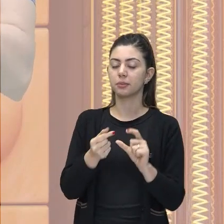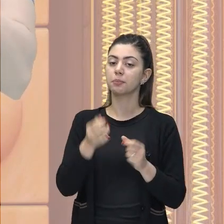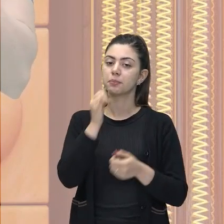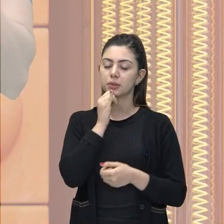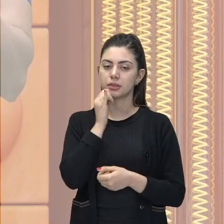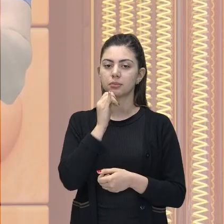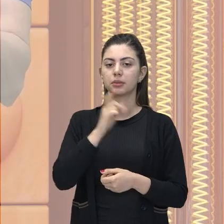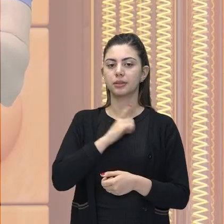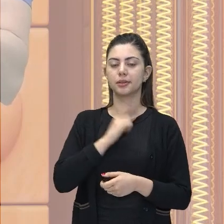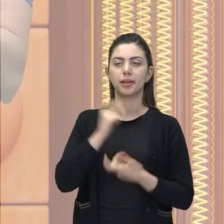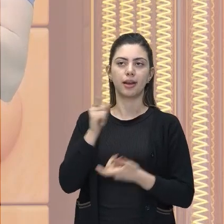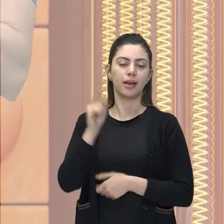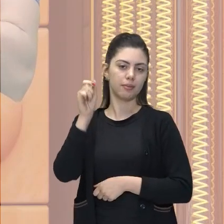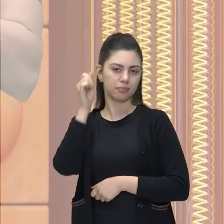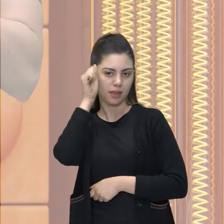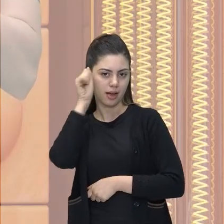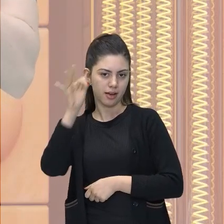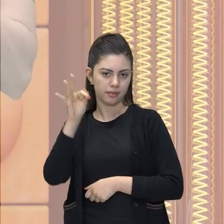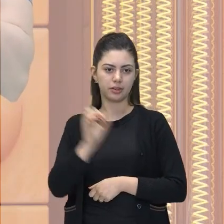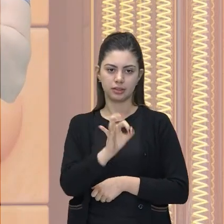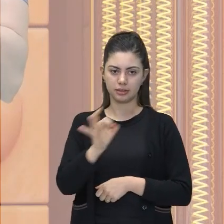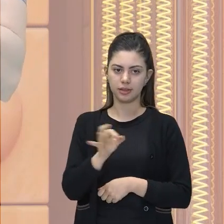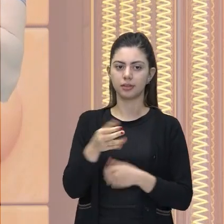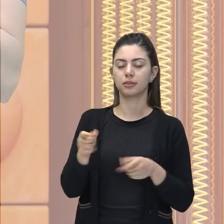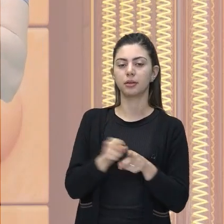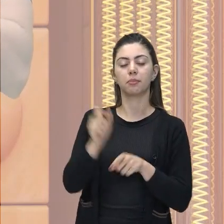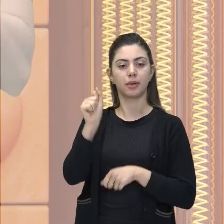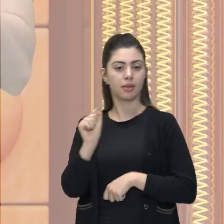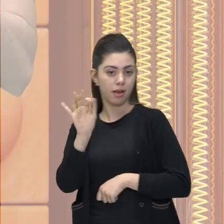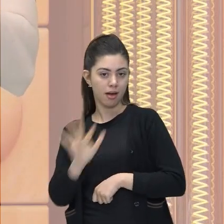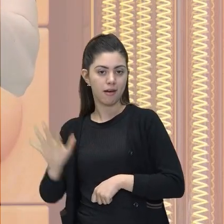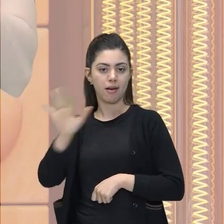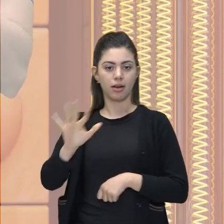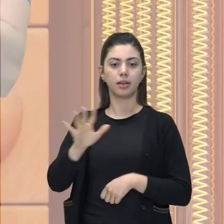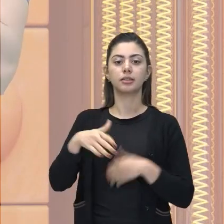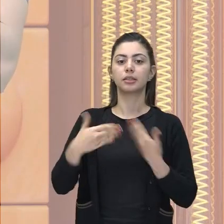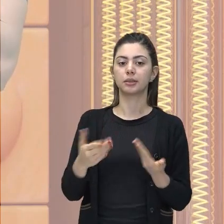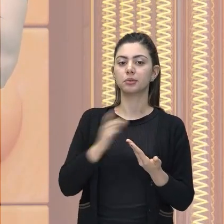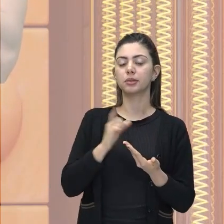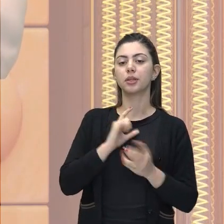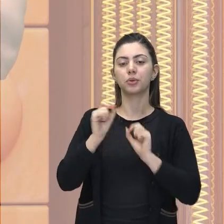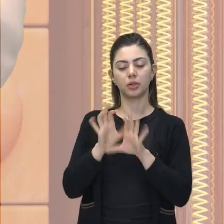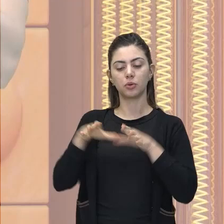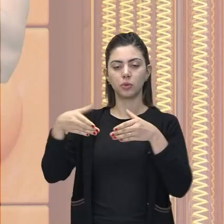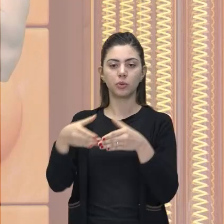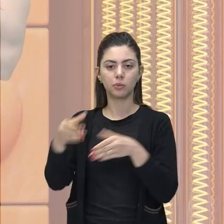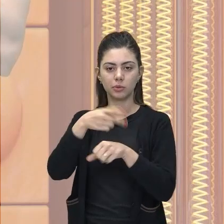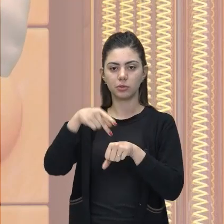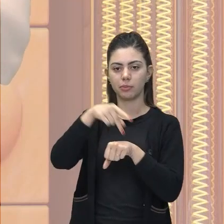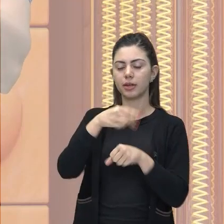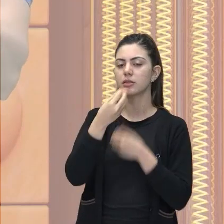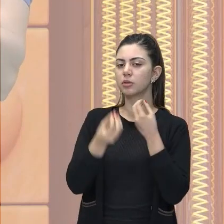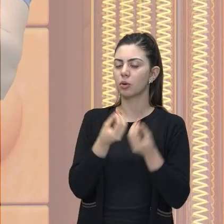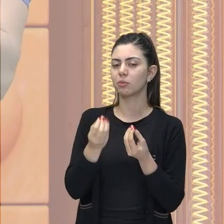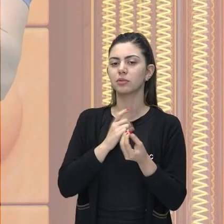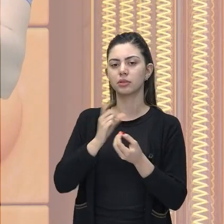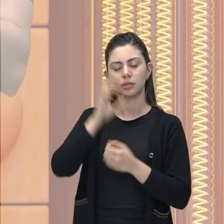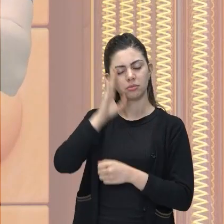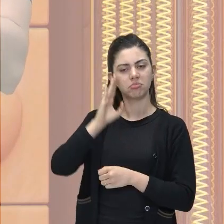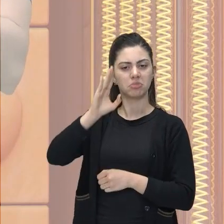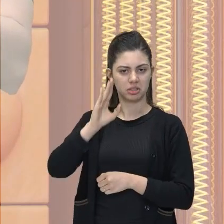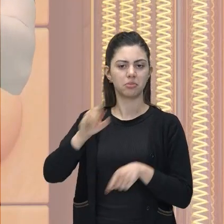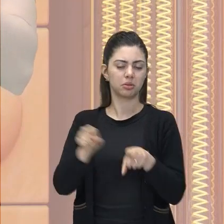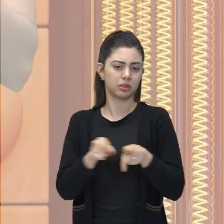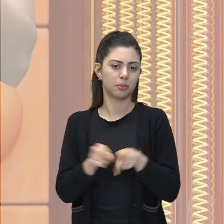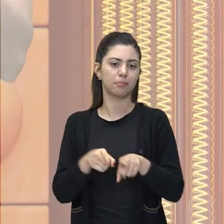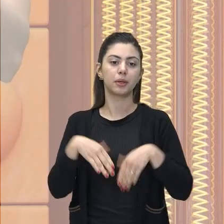os países da África, é claro, tá? A Ásia também, mas nós temos um conjunto de países que estão se destacando bastante, que